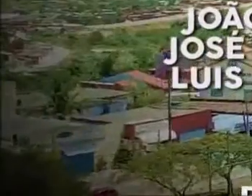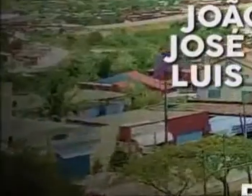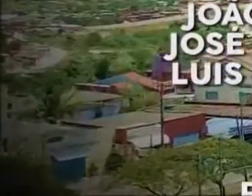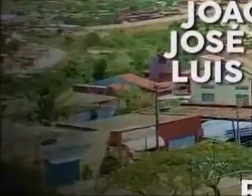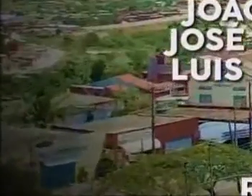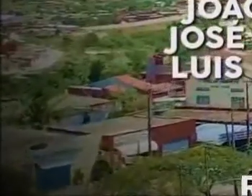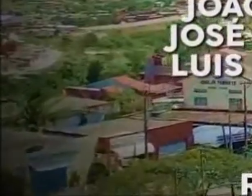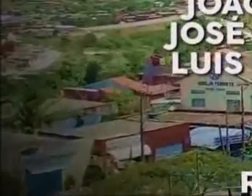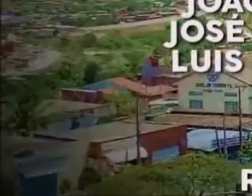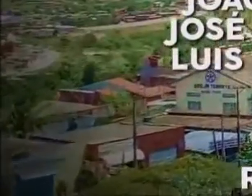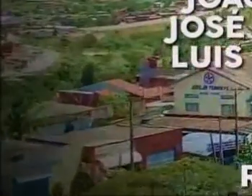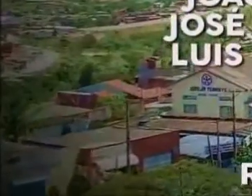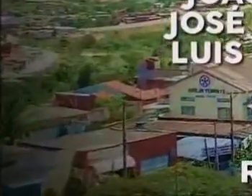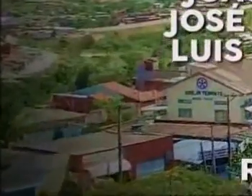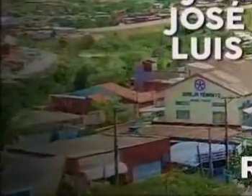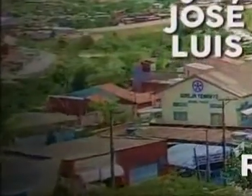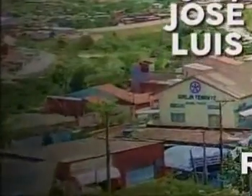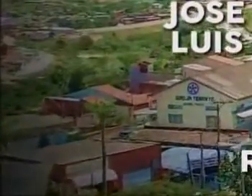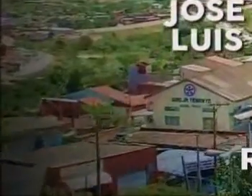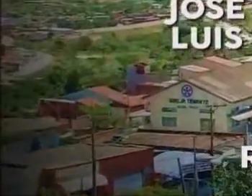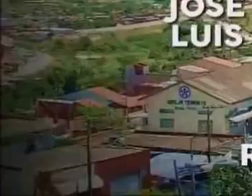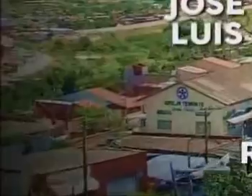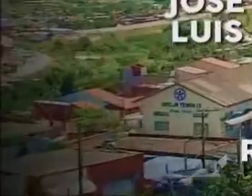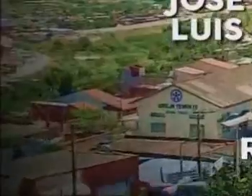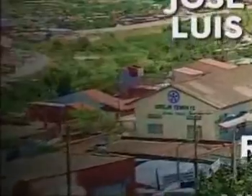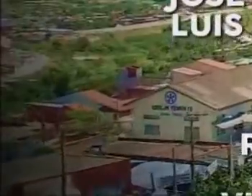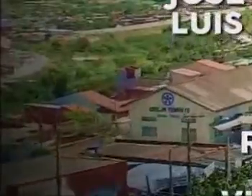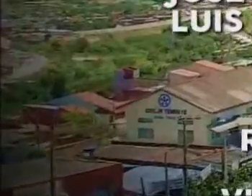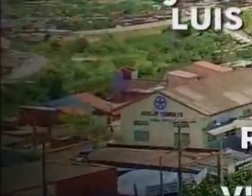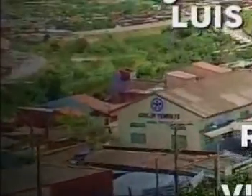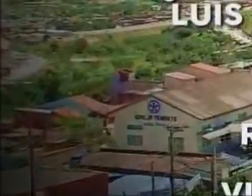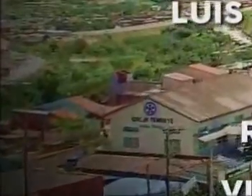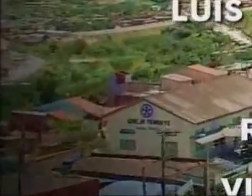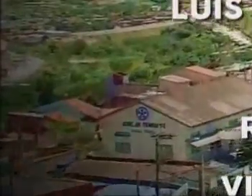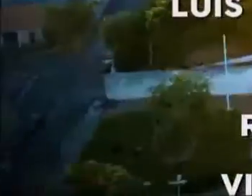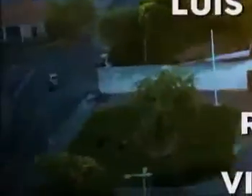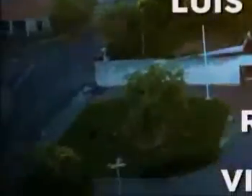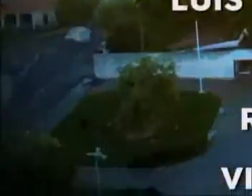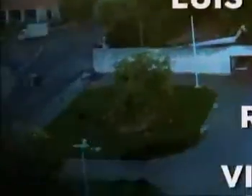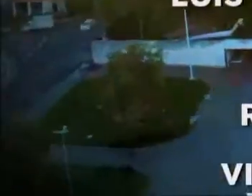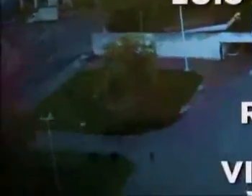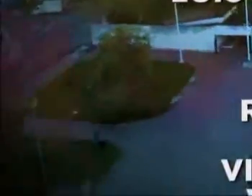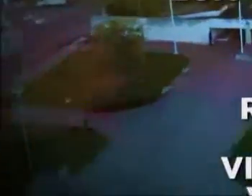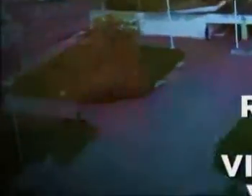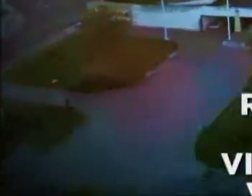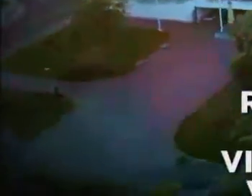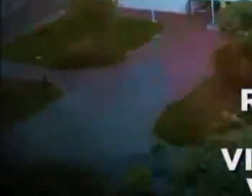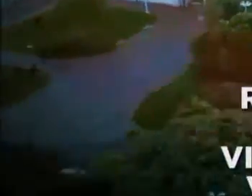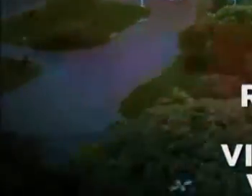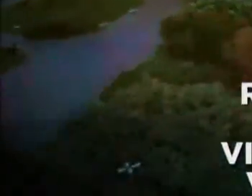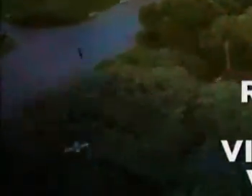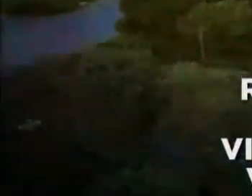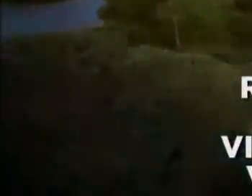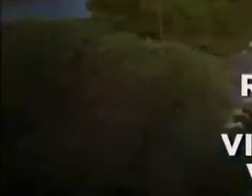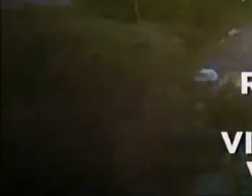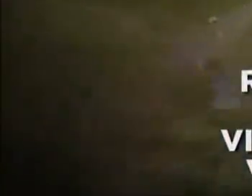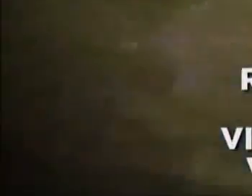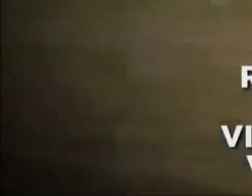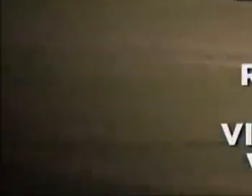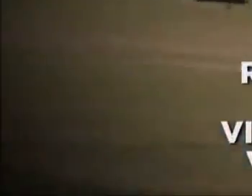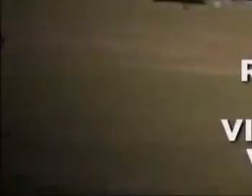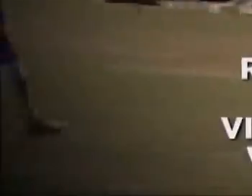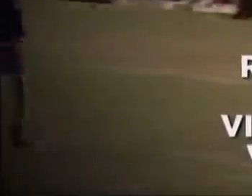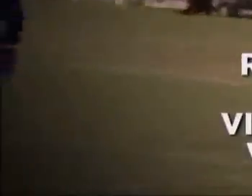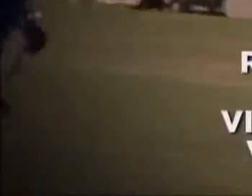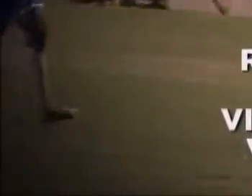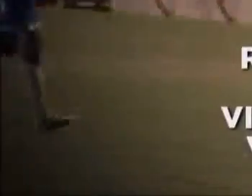borada entre outras mil restos Brasil ó pátria amada os filhos deste sol responde